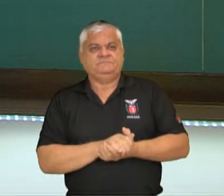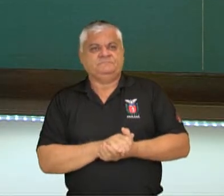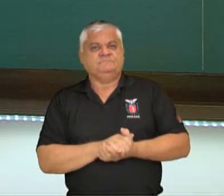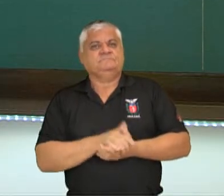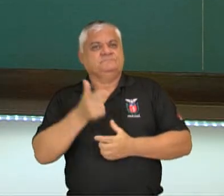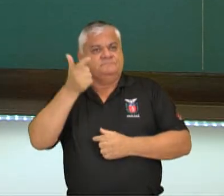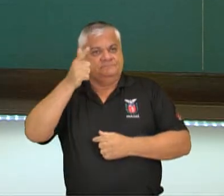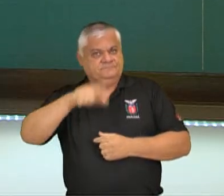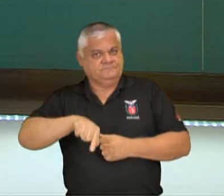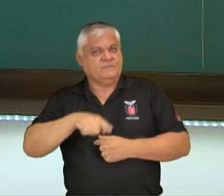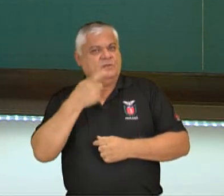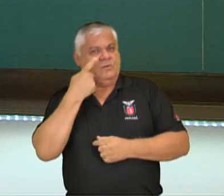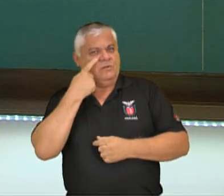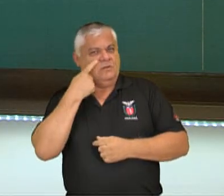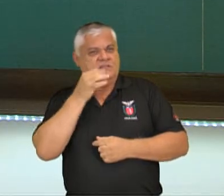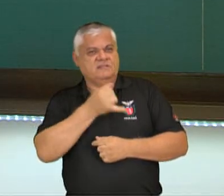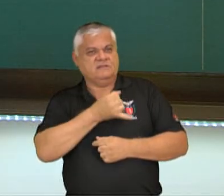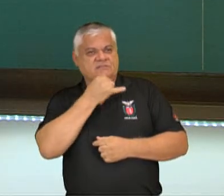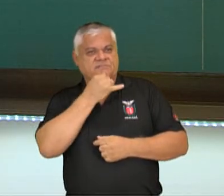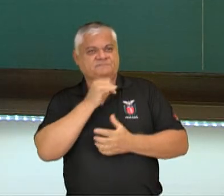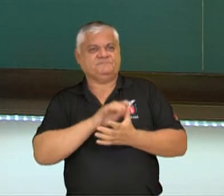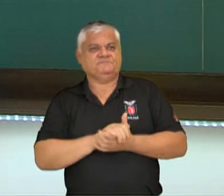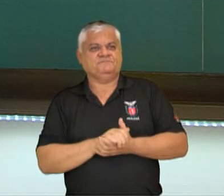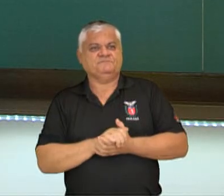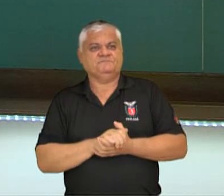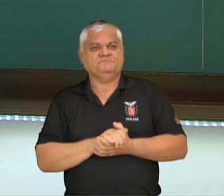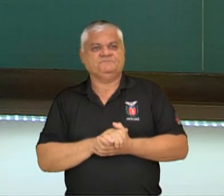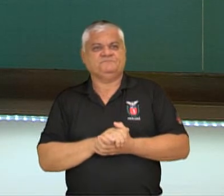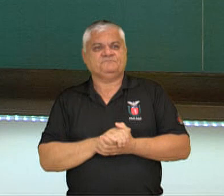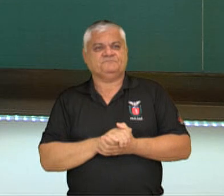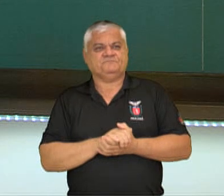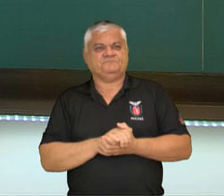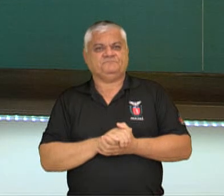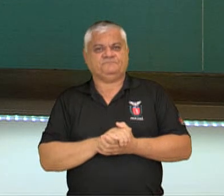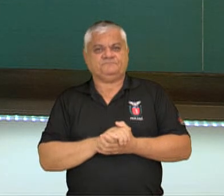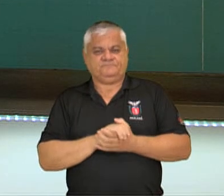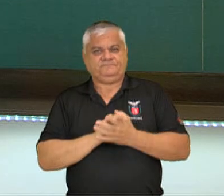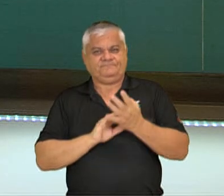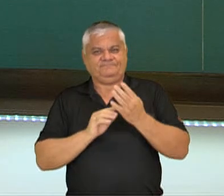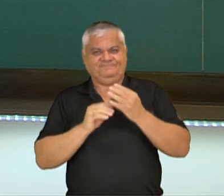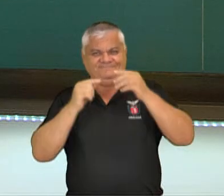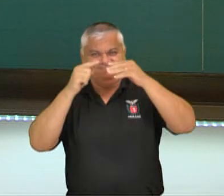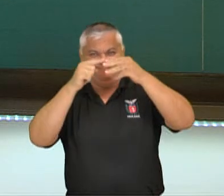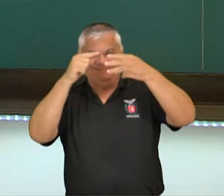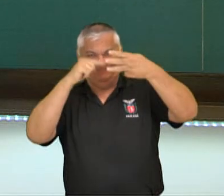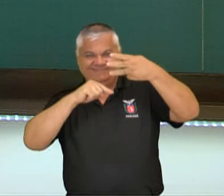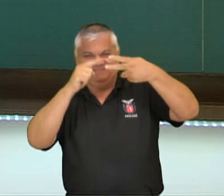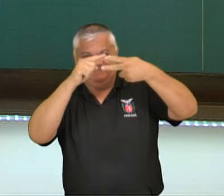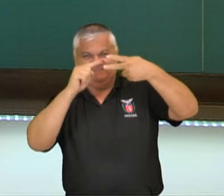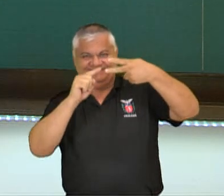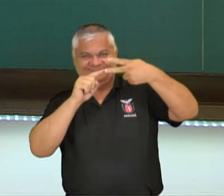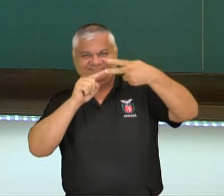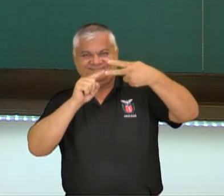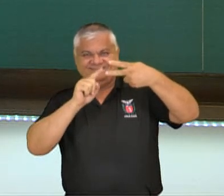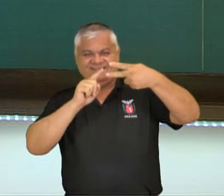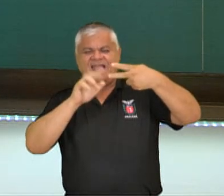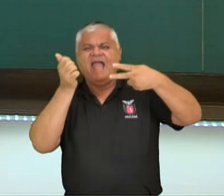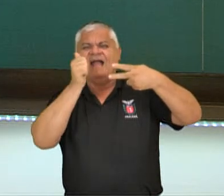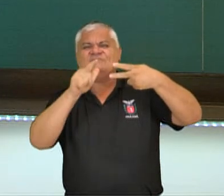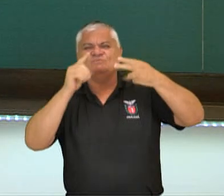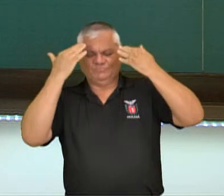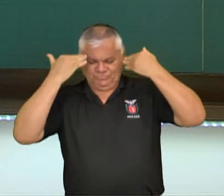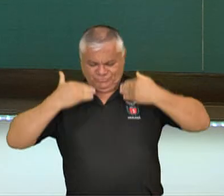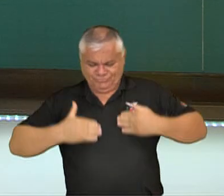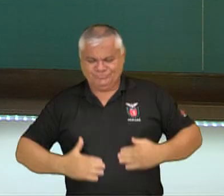outra coisa, olha que triste isso. Esse indivíduo aqui embaixo, ó, totalmente azul,